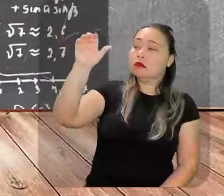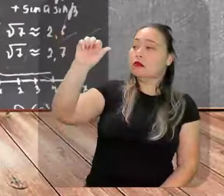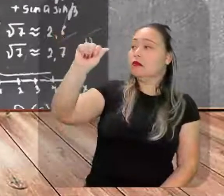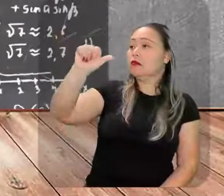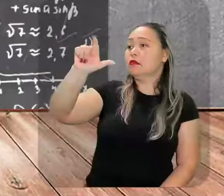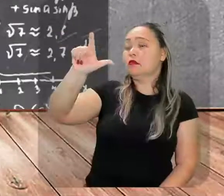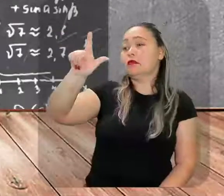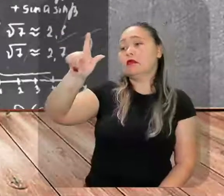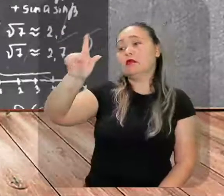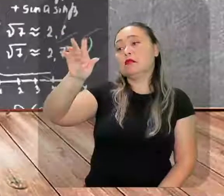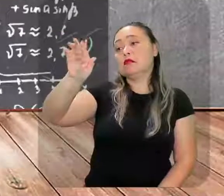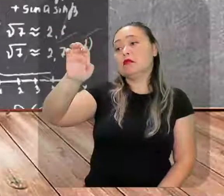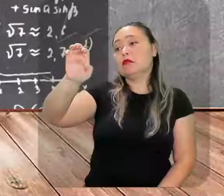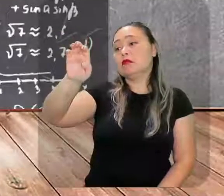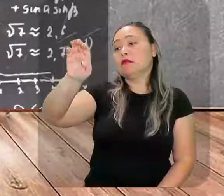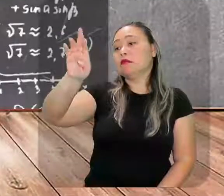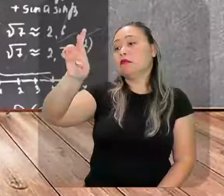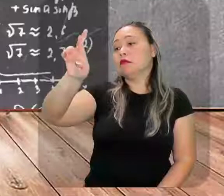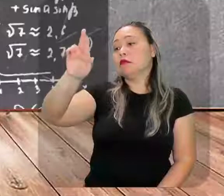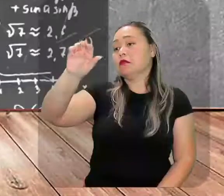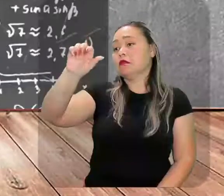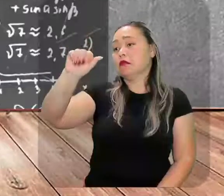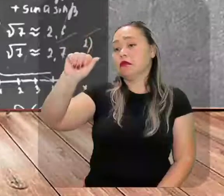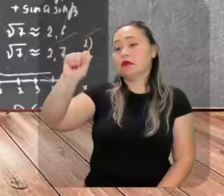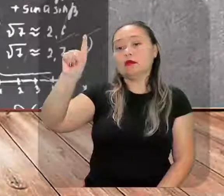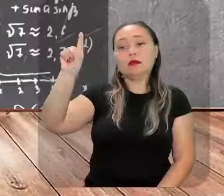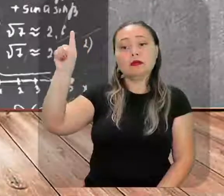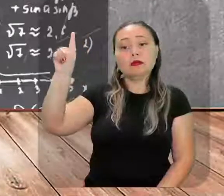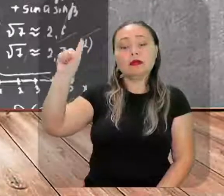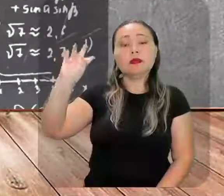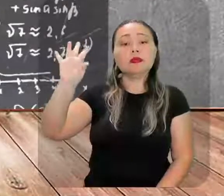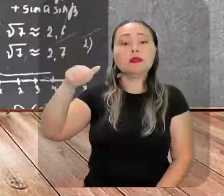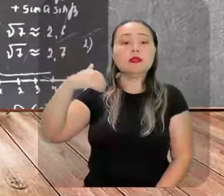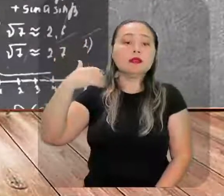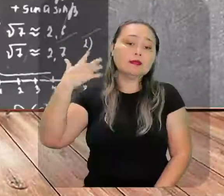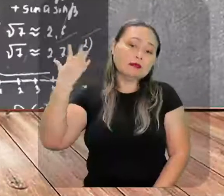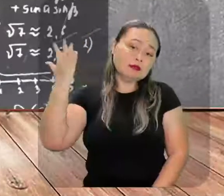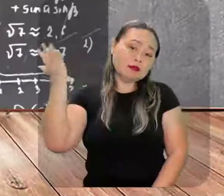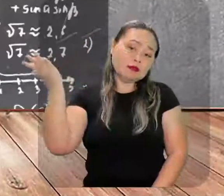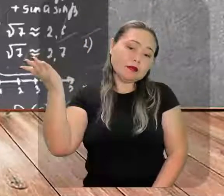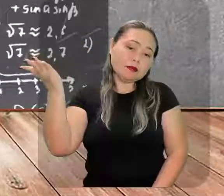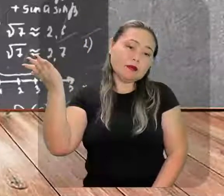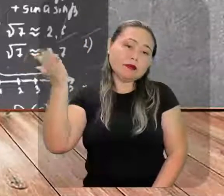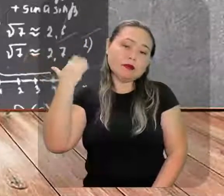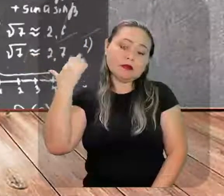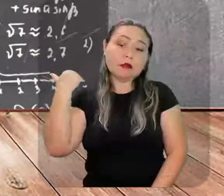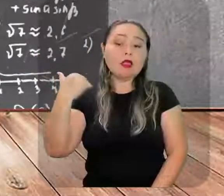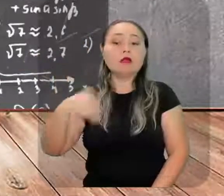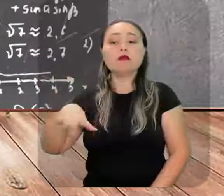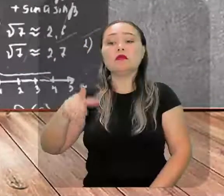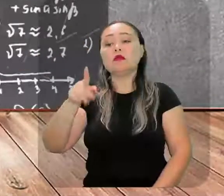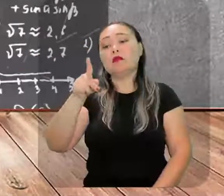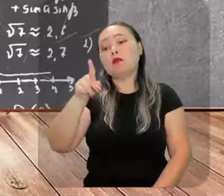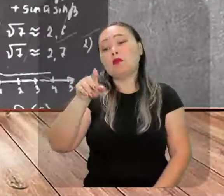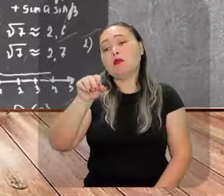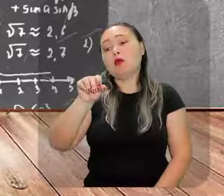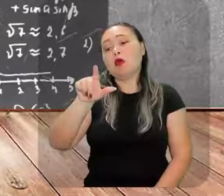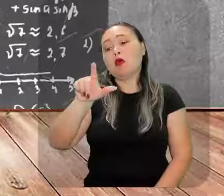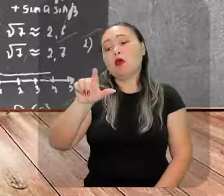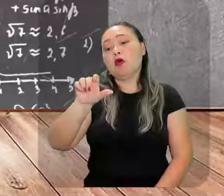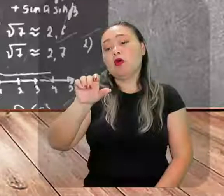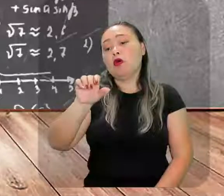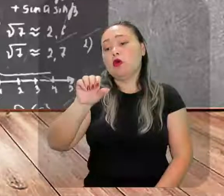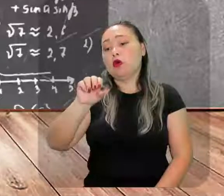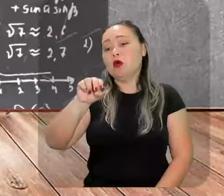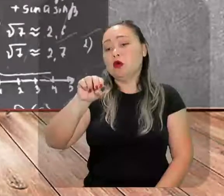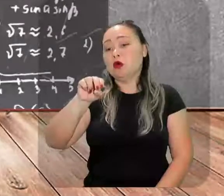álgebra. Olha que legal, né? Se bem que, para quem veio do polinômio, cair no mundo